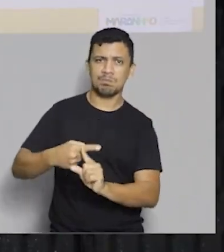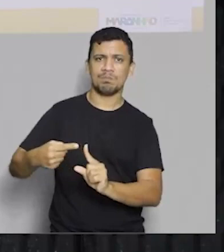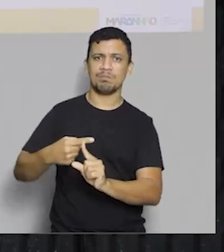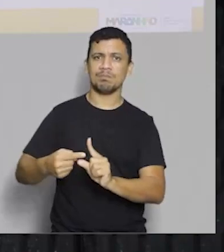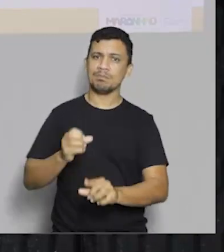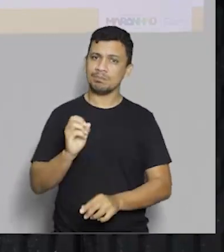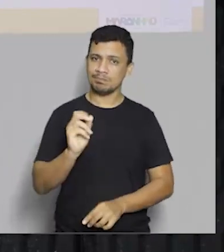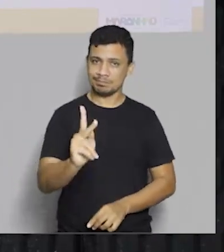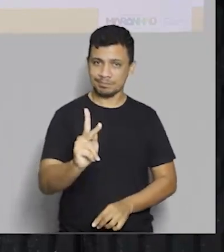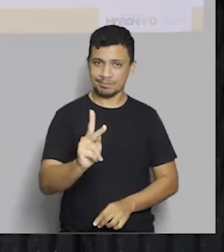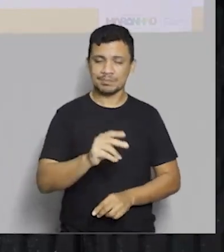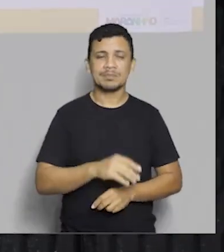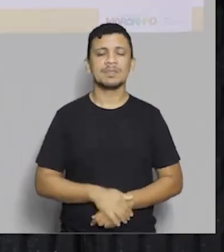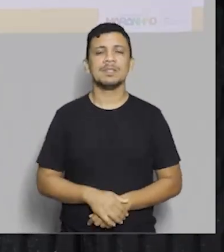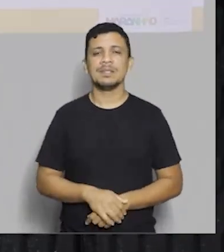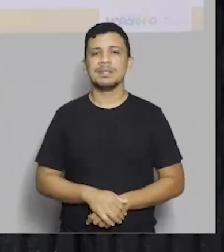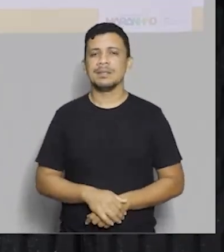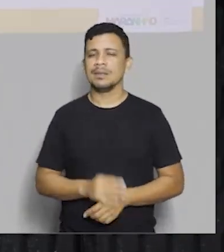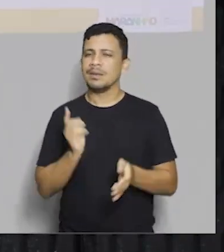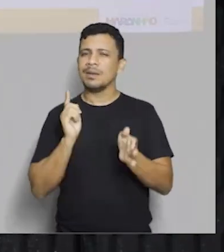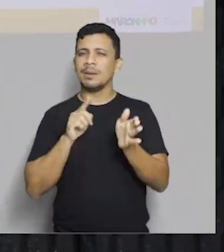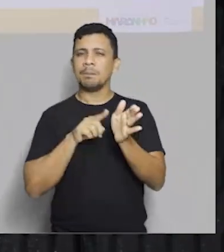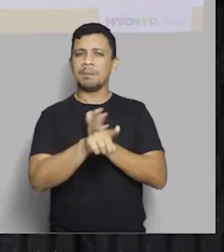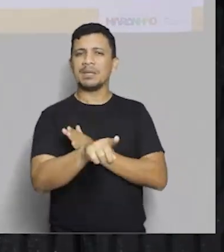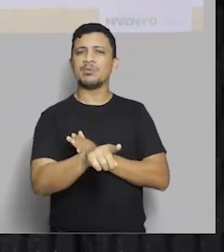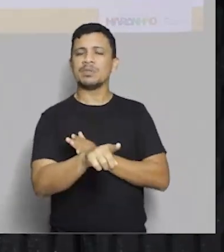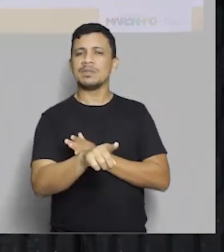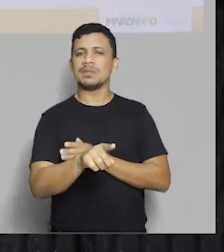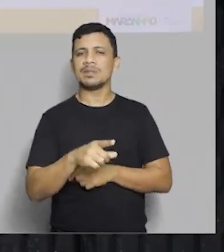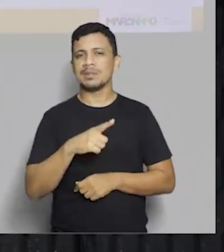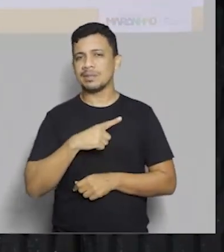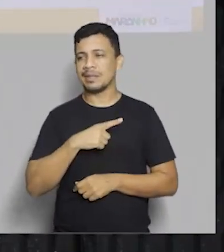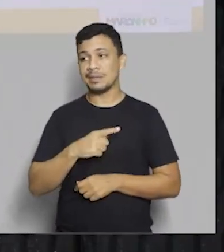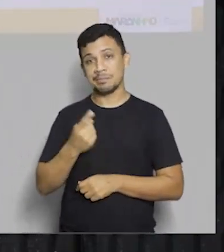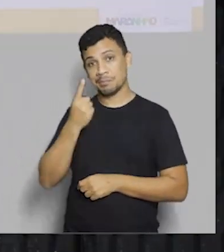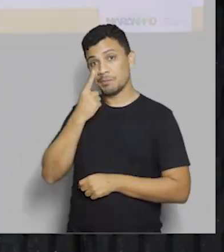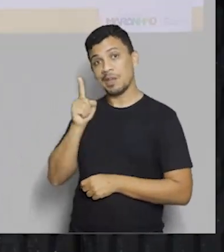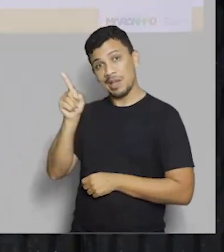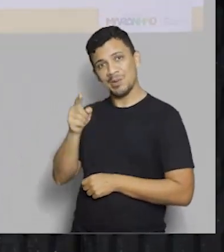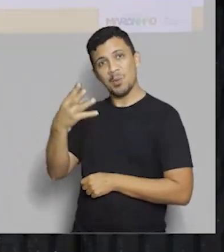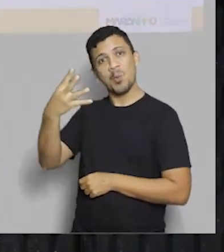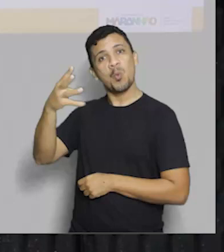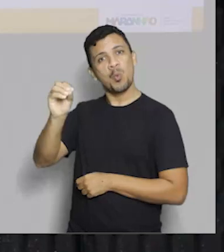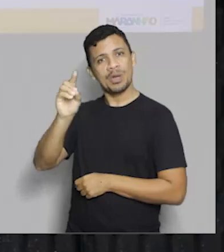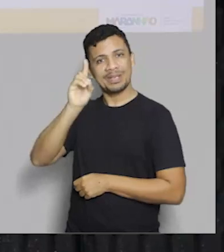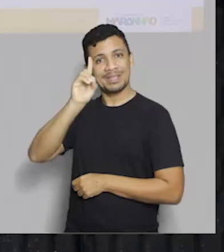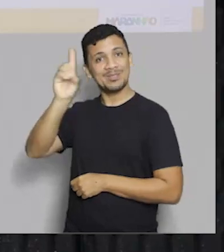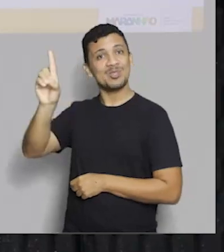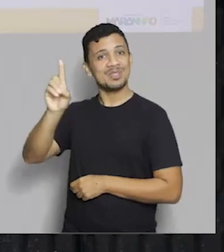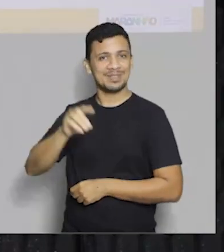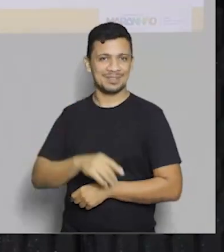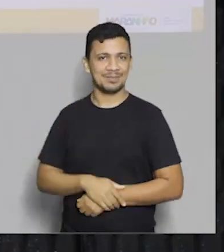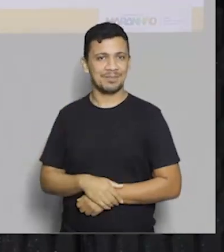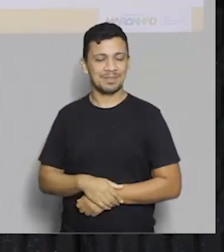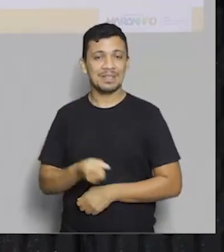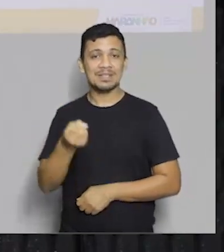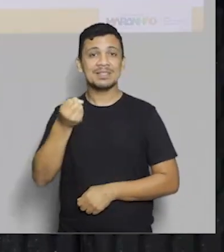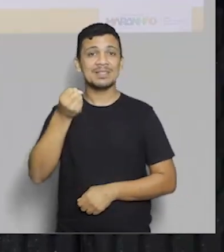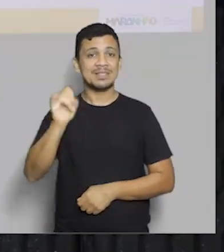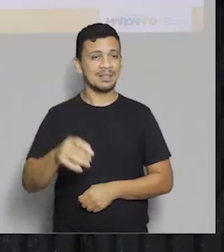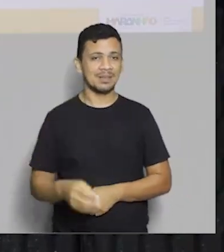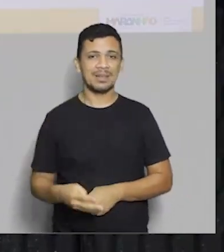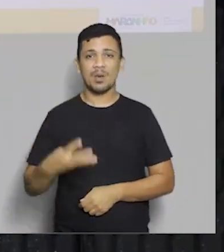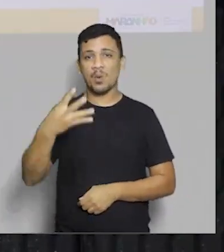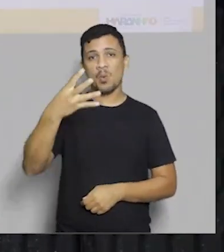ok? Bom, a pergunta fala de 40 dias. Então, 40 dias, se eu dividir